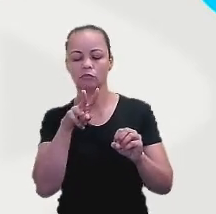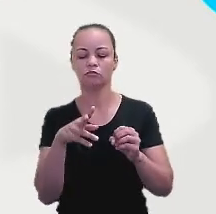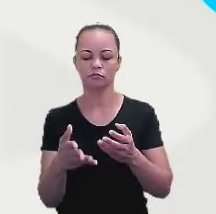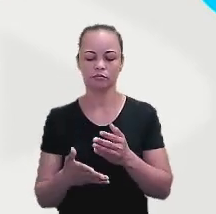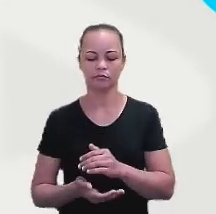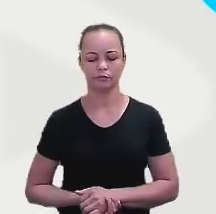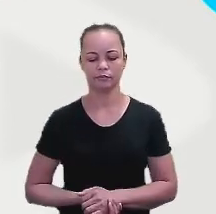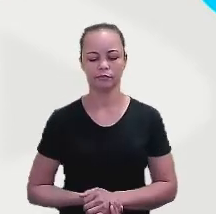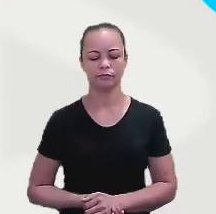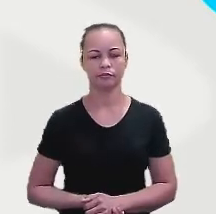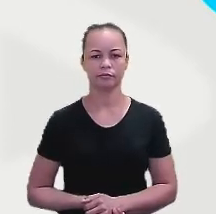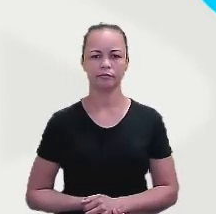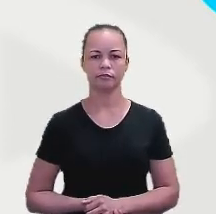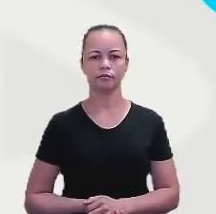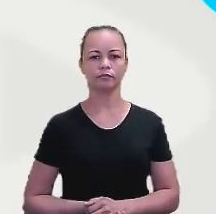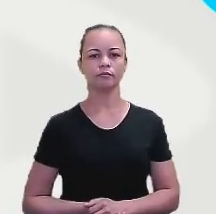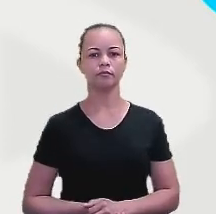lá, continuar.